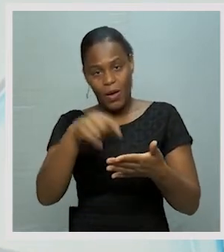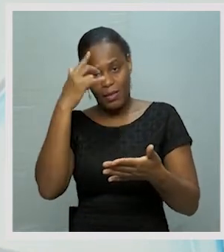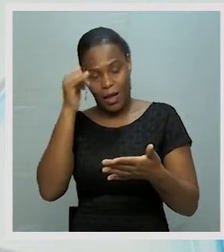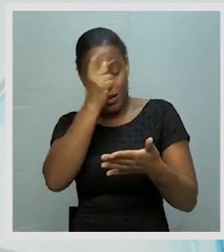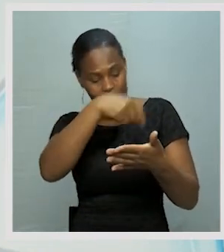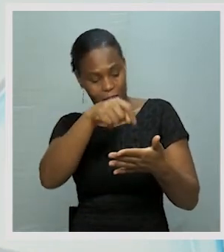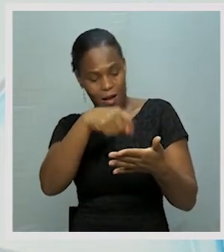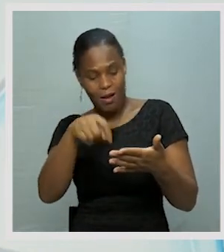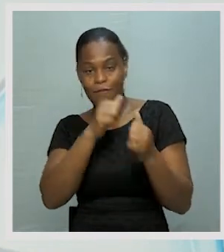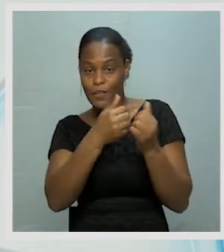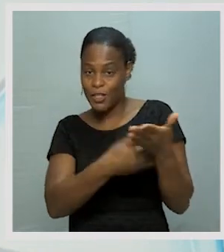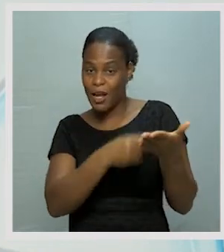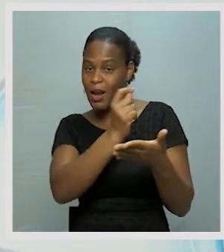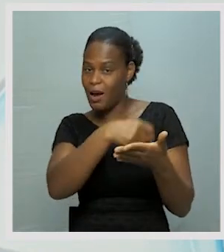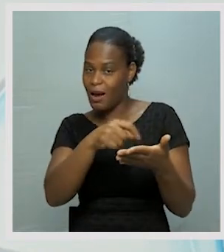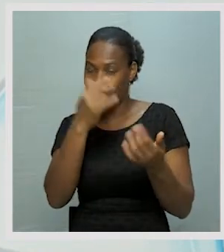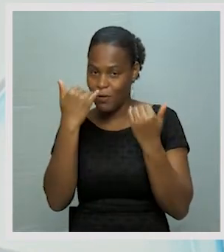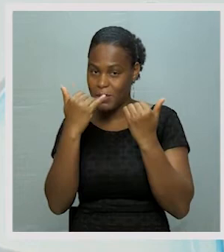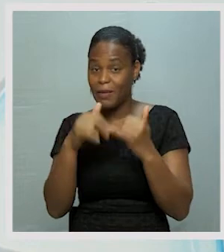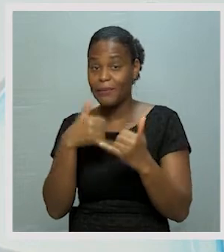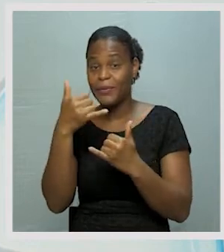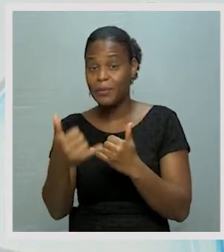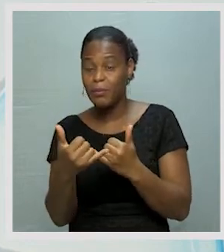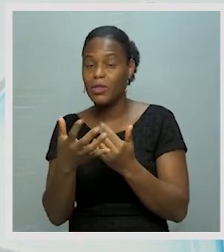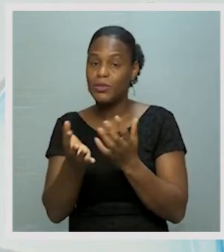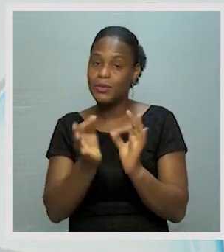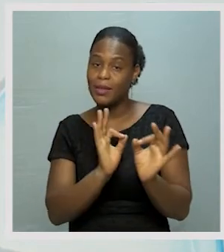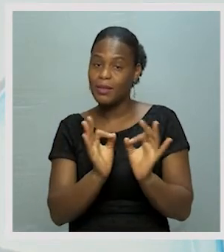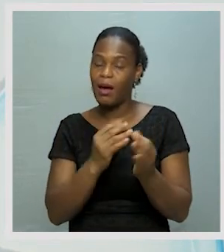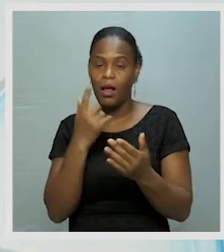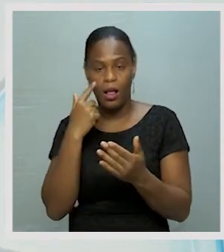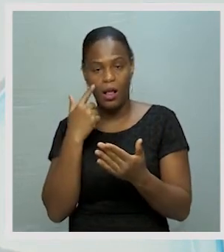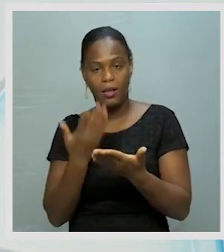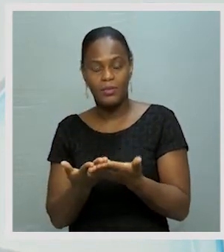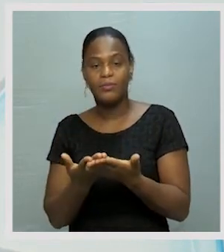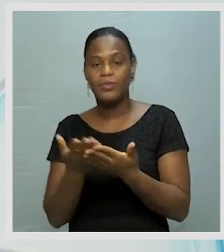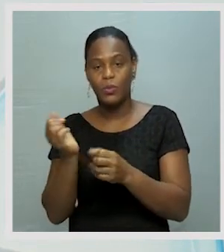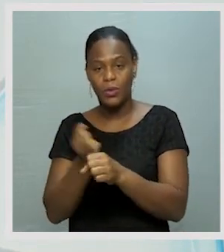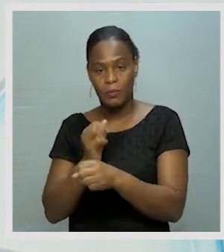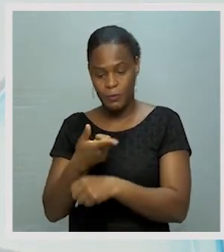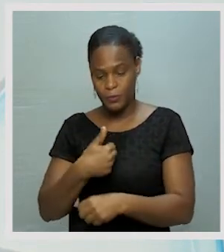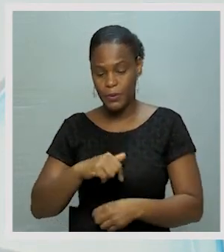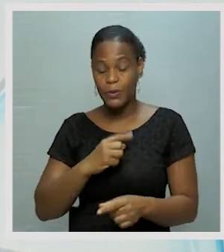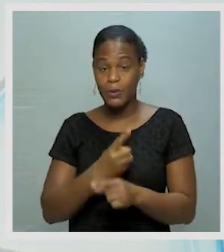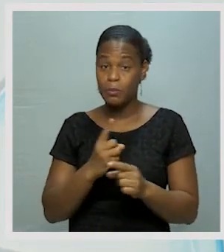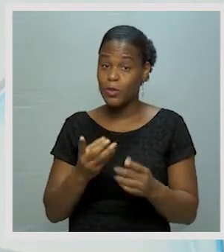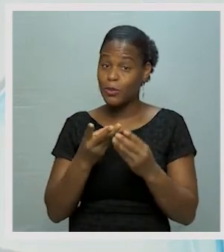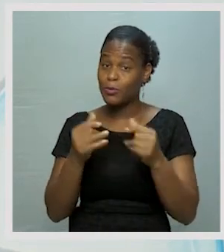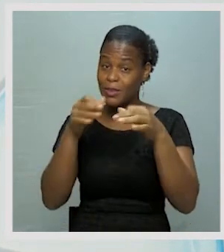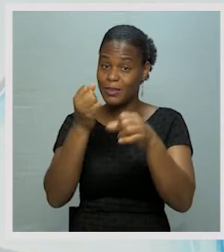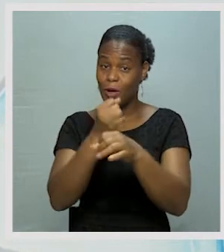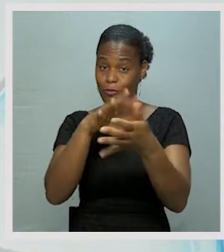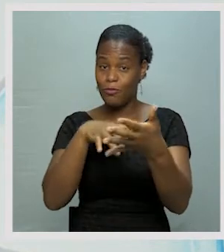que depois, posteriormente, vamos tentar trazer para o nosso trabalho. Porque o resultado final é o quê? Construir